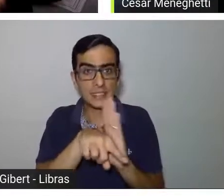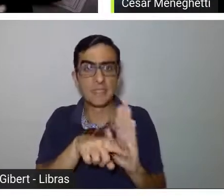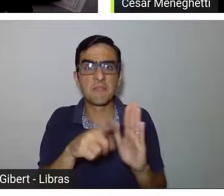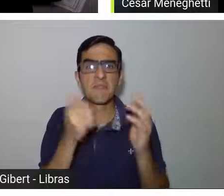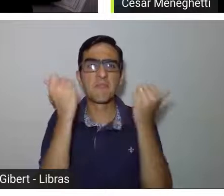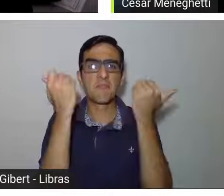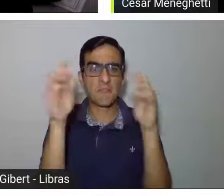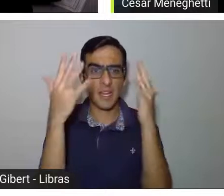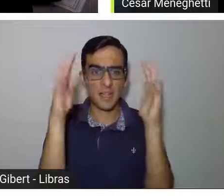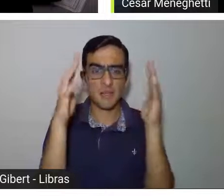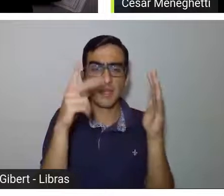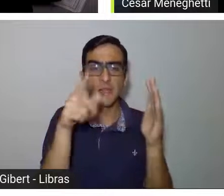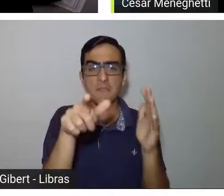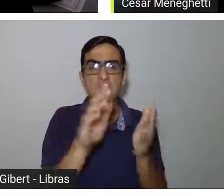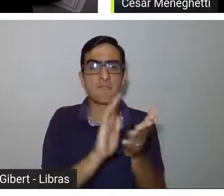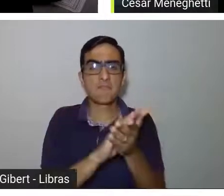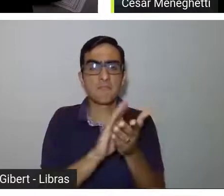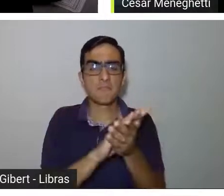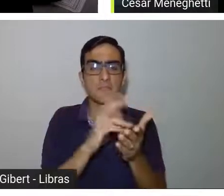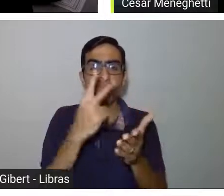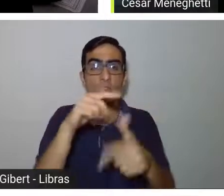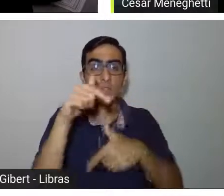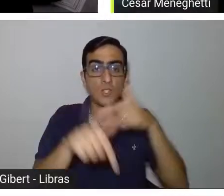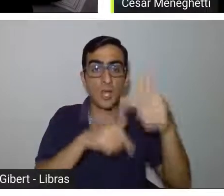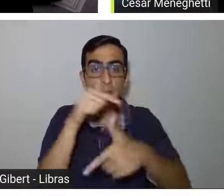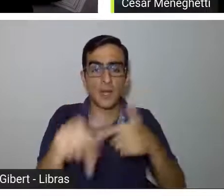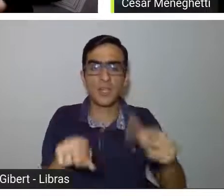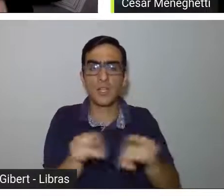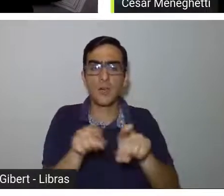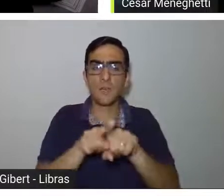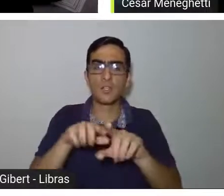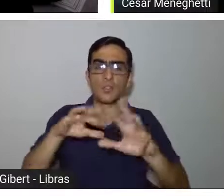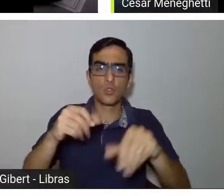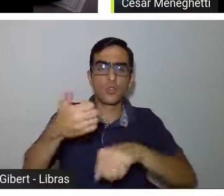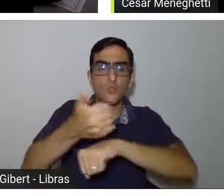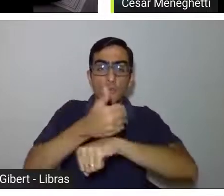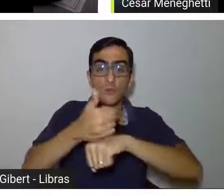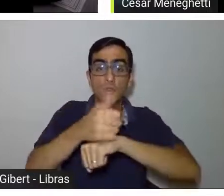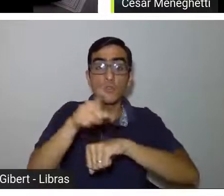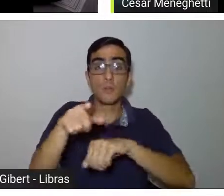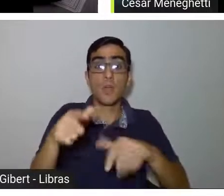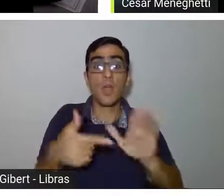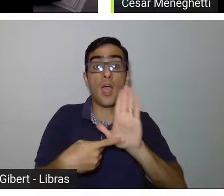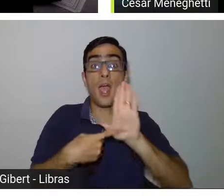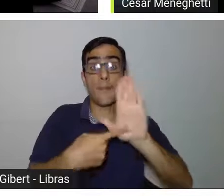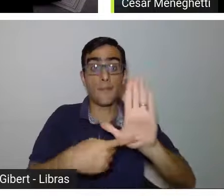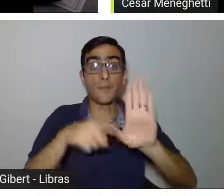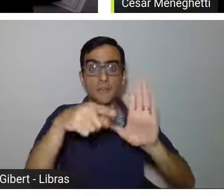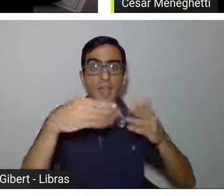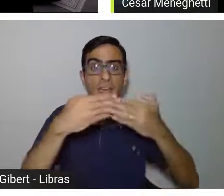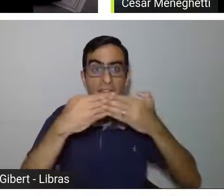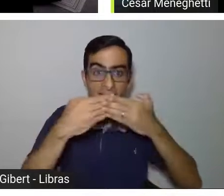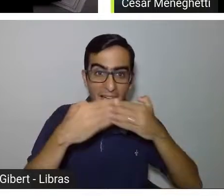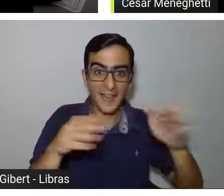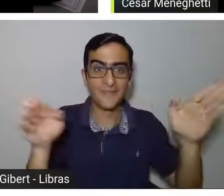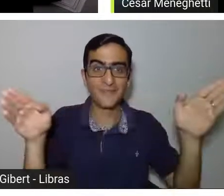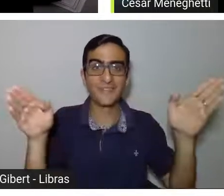sua pesquisa, pelo seu trabalho, pela sua carreira. Parabéns pela mostra que você abriu aí e de